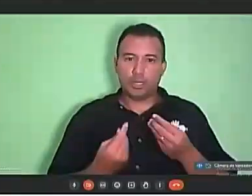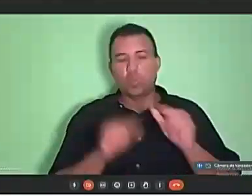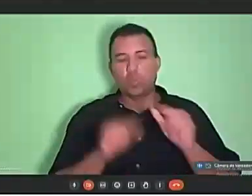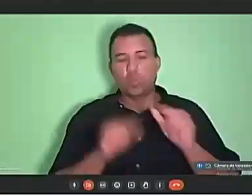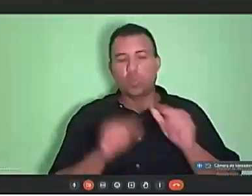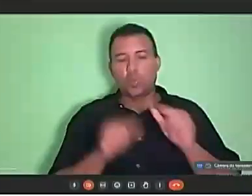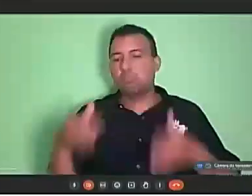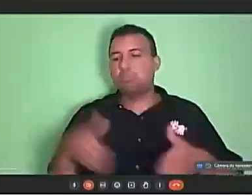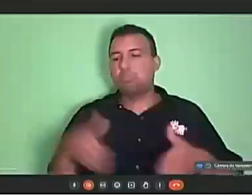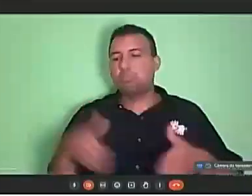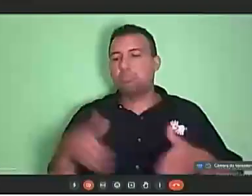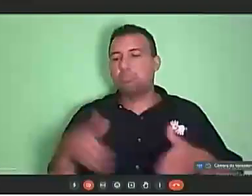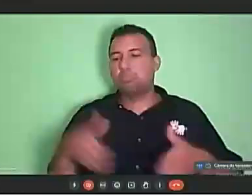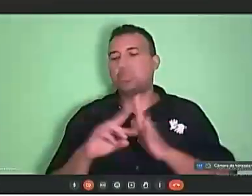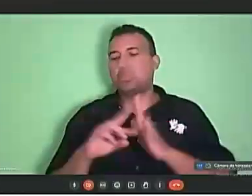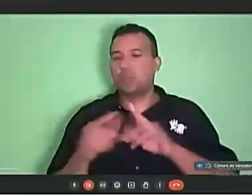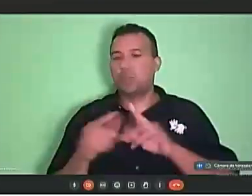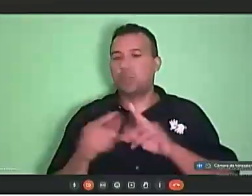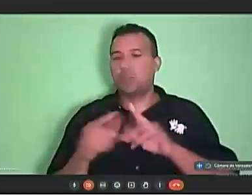significam.